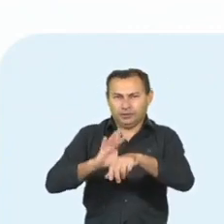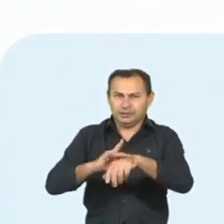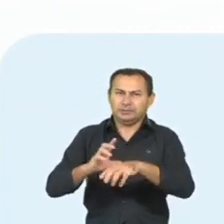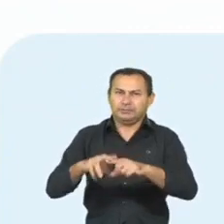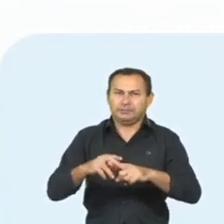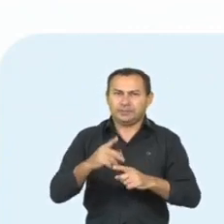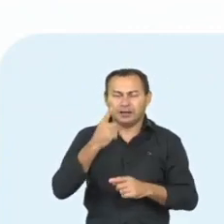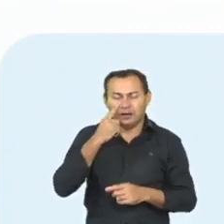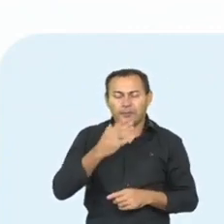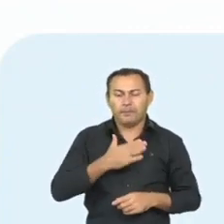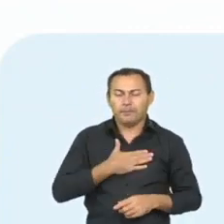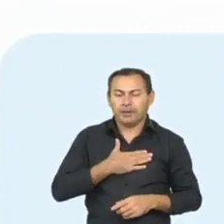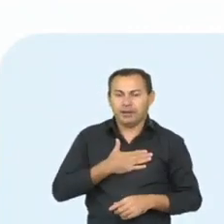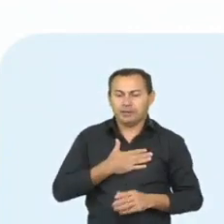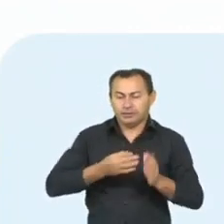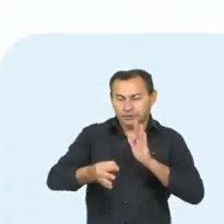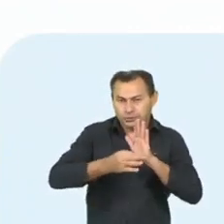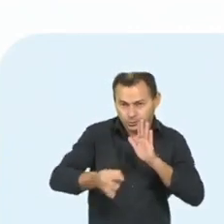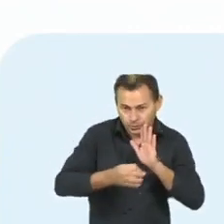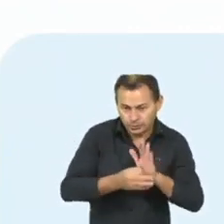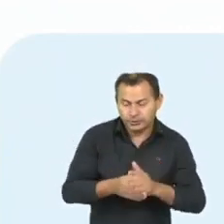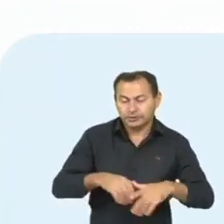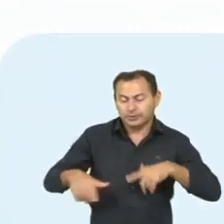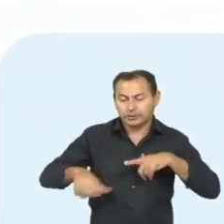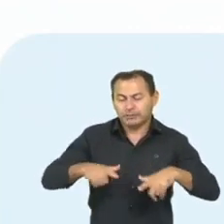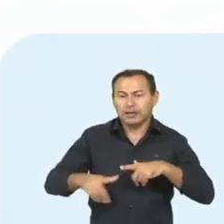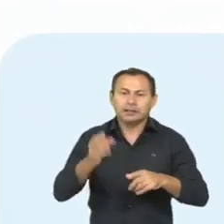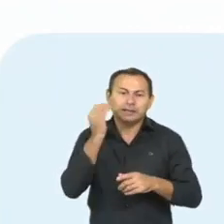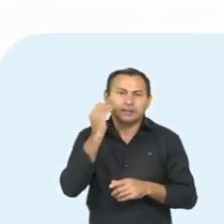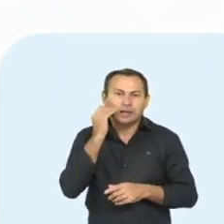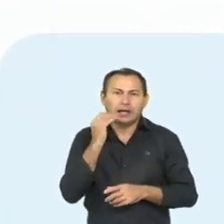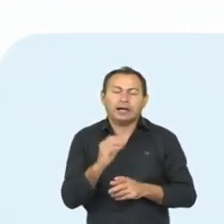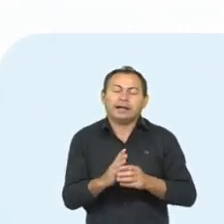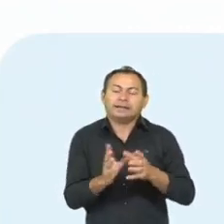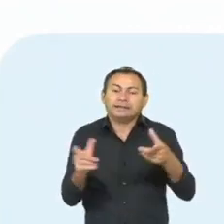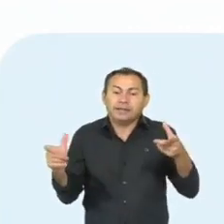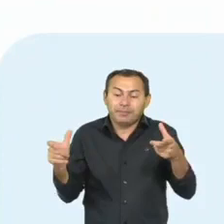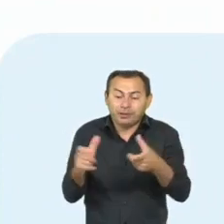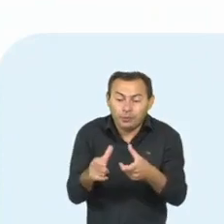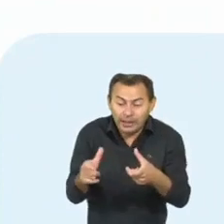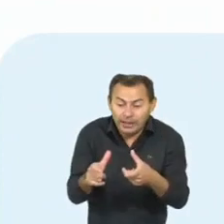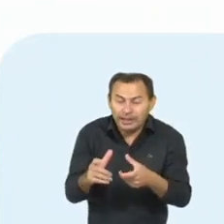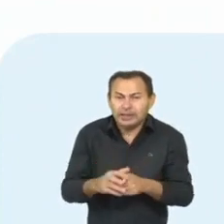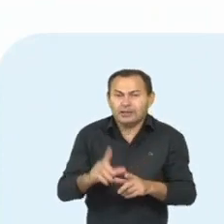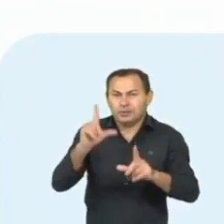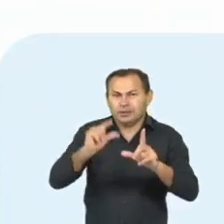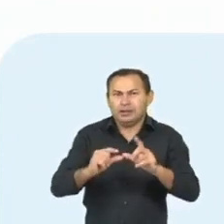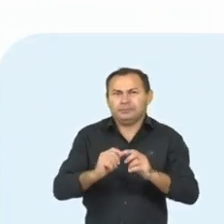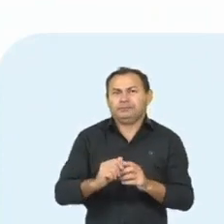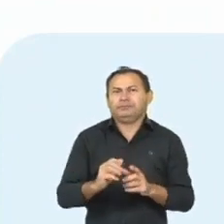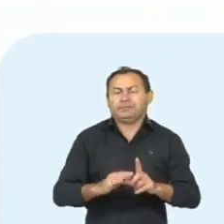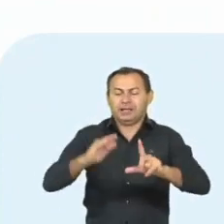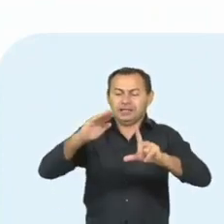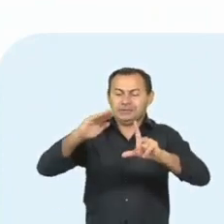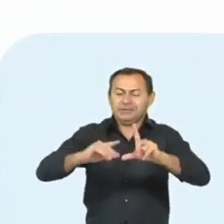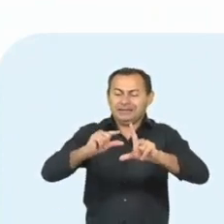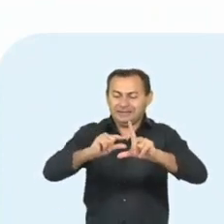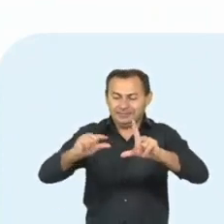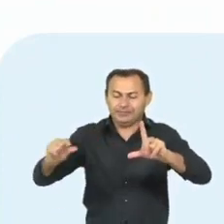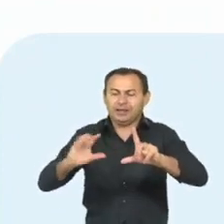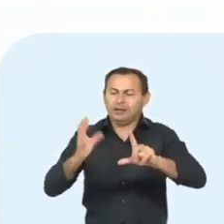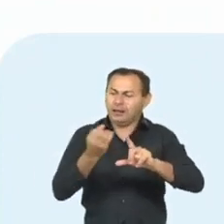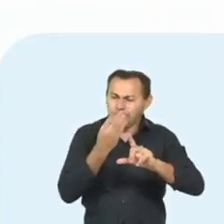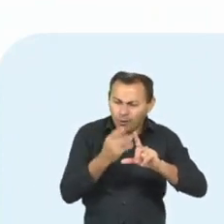as minhas ações para eu tentar achatar essa curva, né, que você já escutou muito, estão